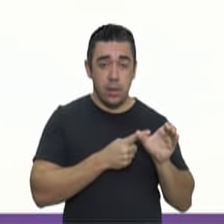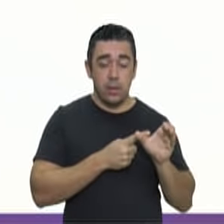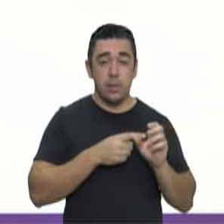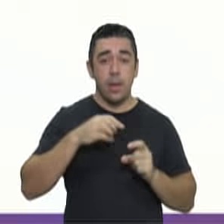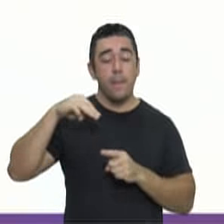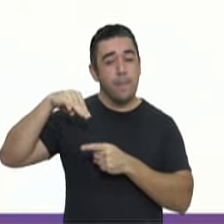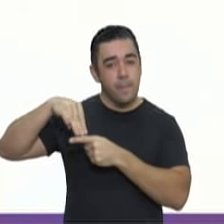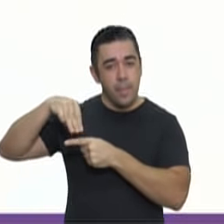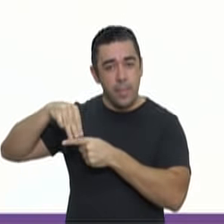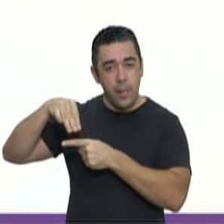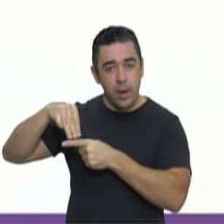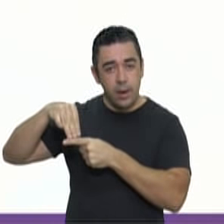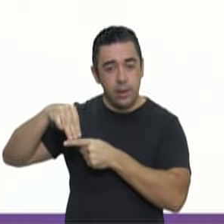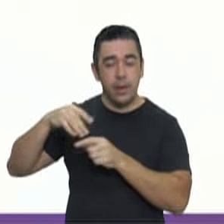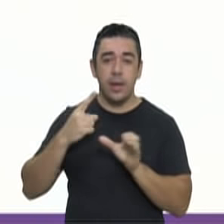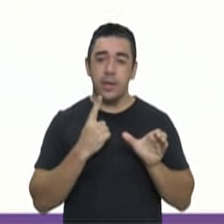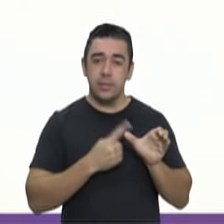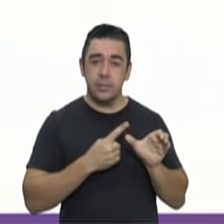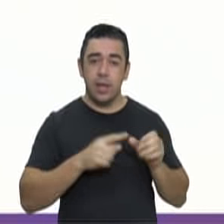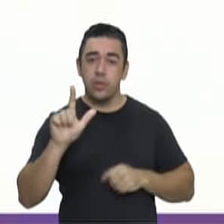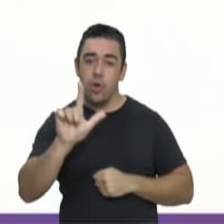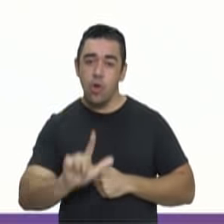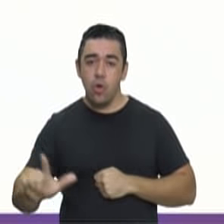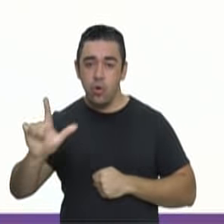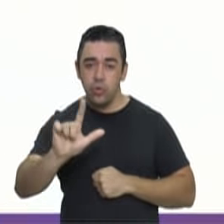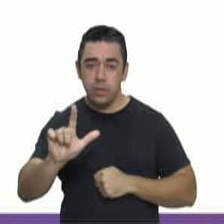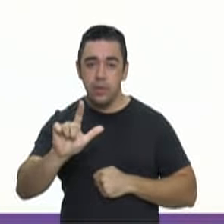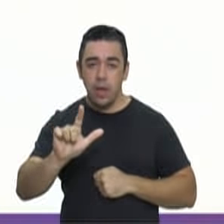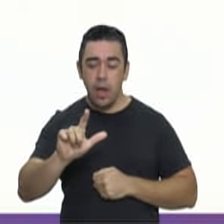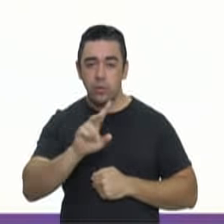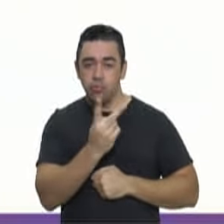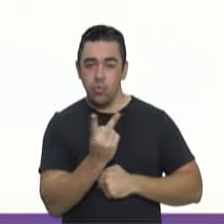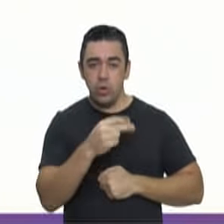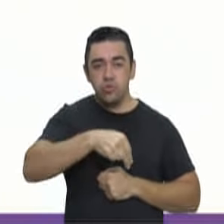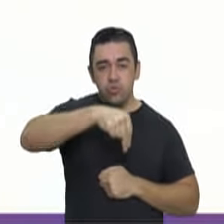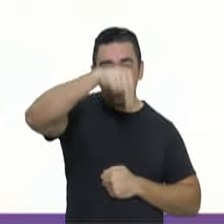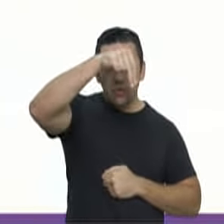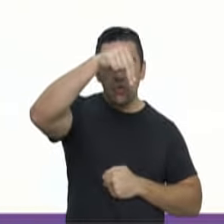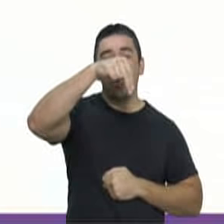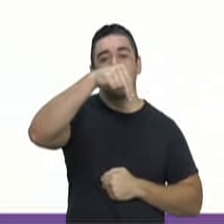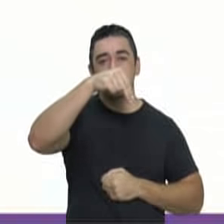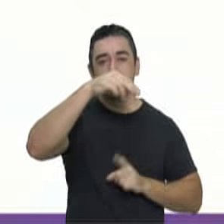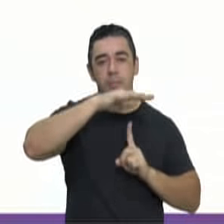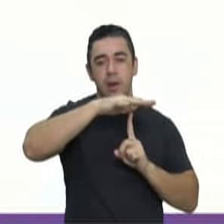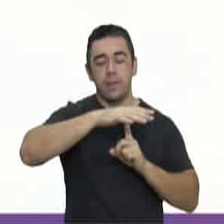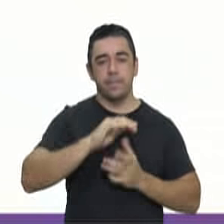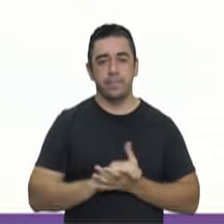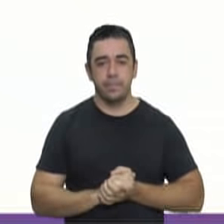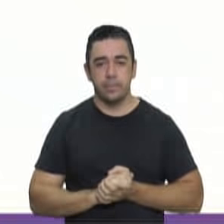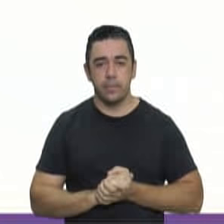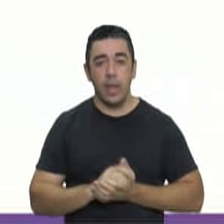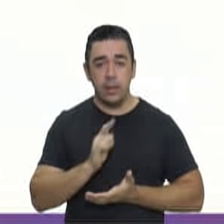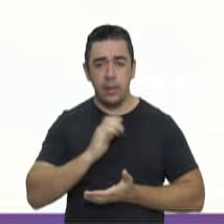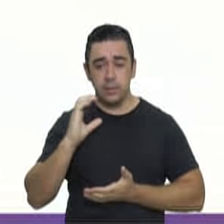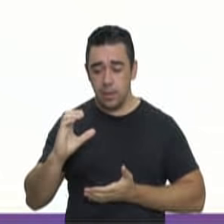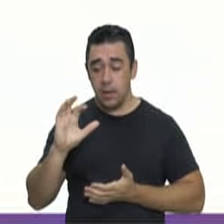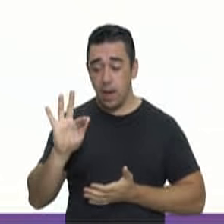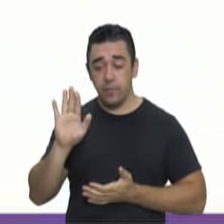Maringá e a cidade de Londrina, no norte do Paraná. E aí nós temos o